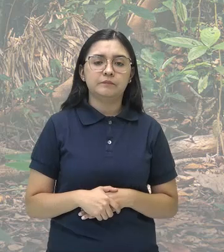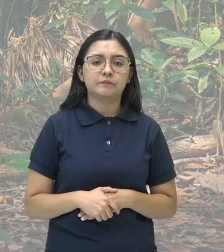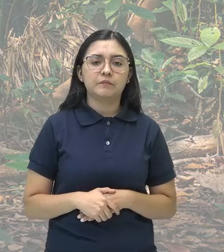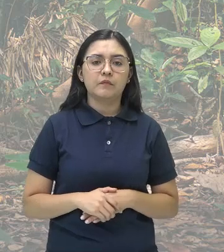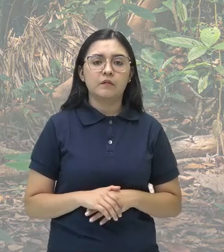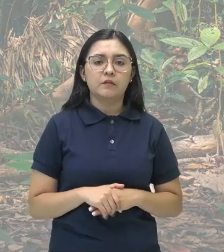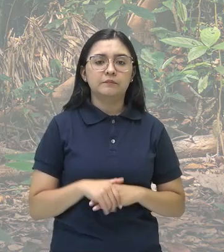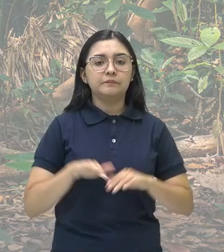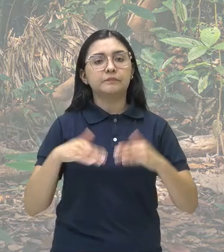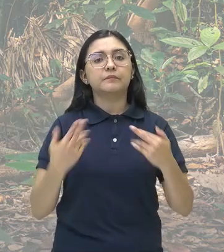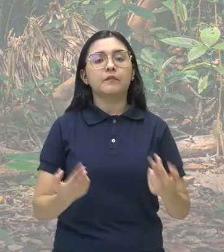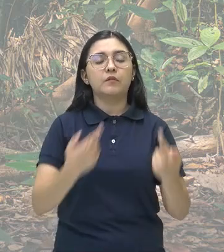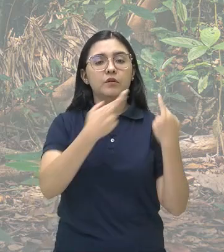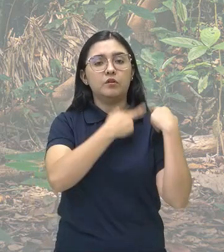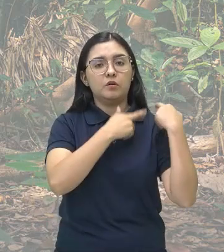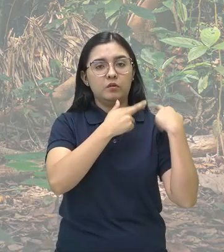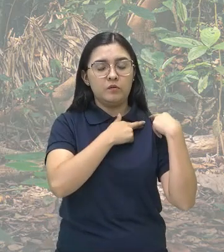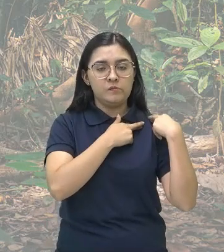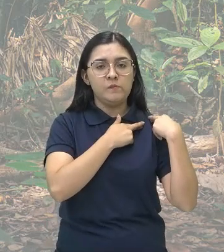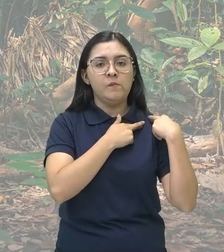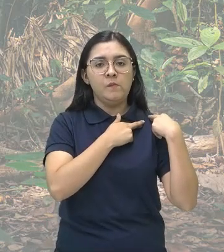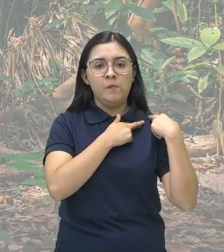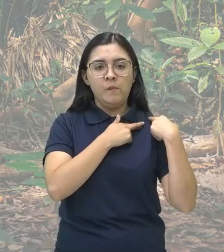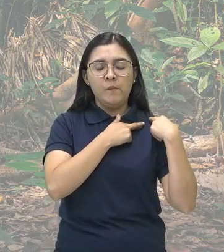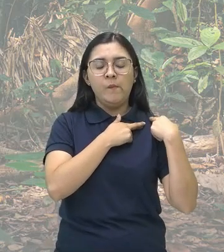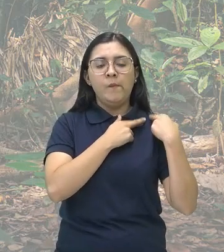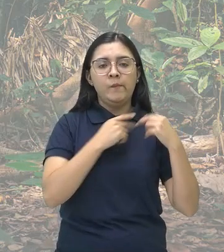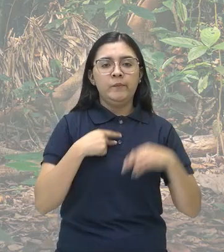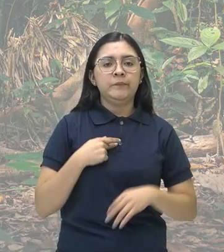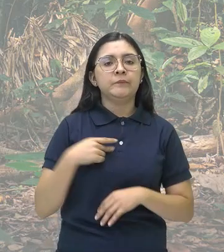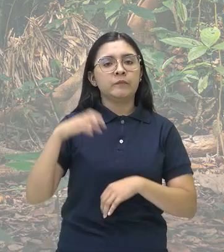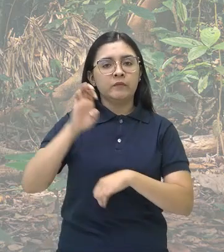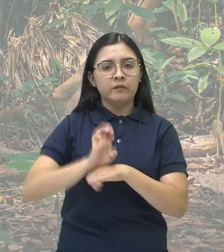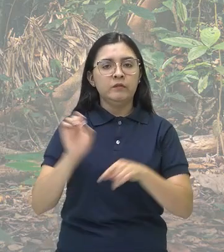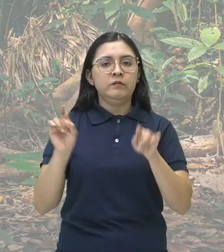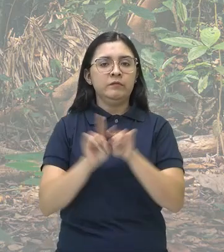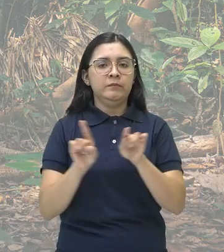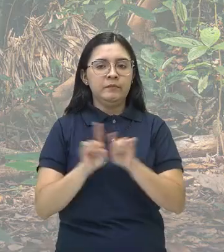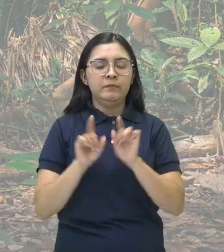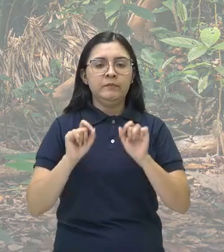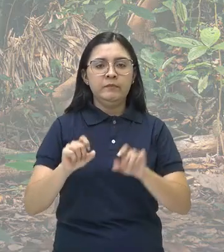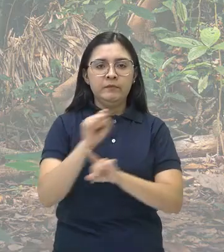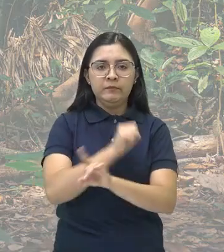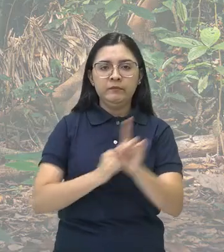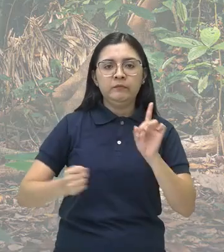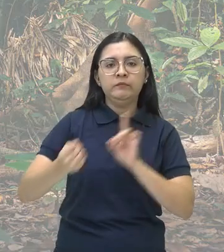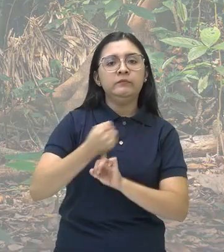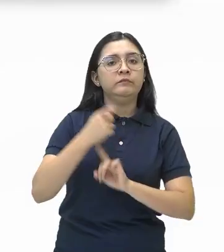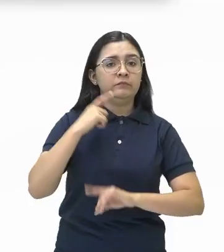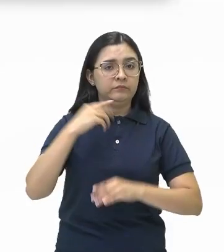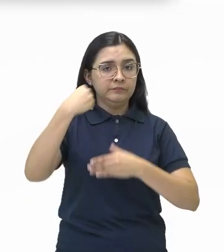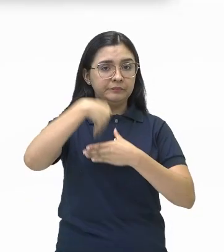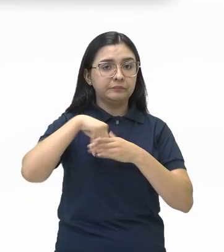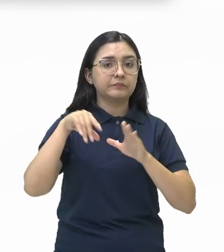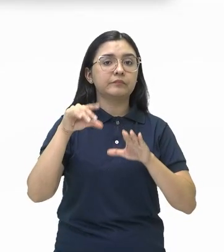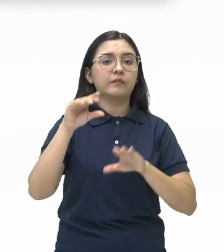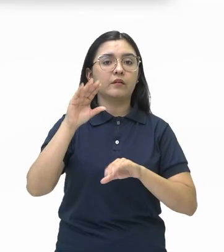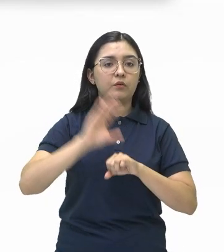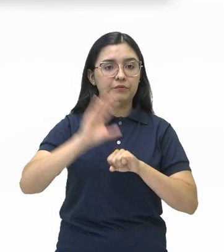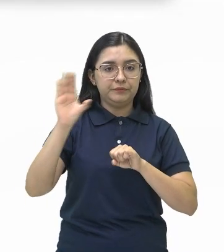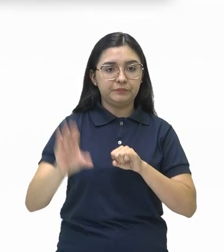é dever do Estado e da sociedade cuidar disso daí. E isso está na Constituição, tá